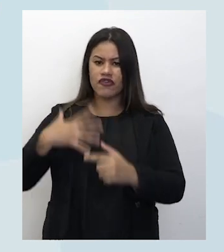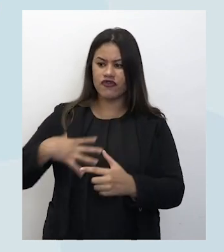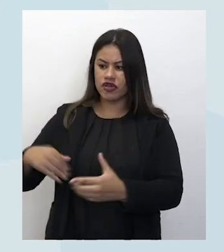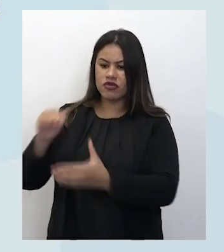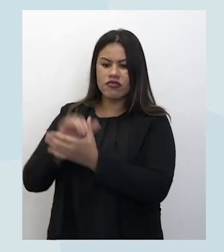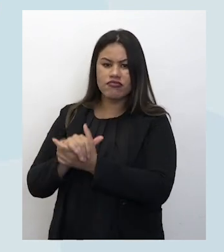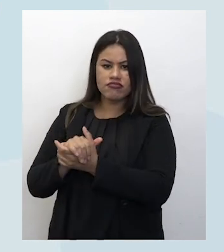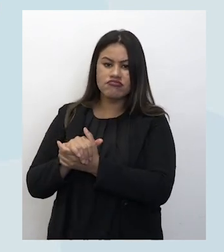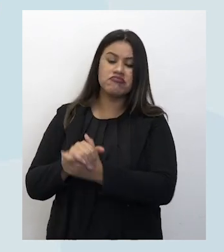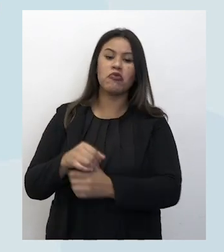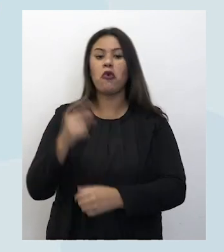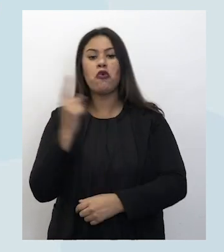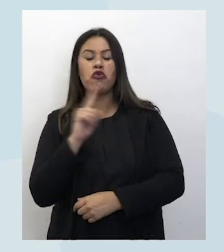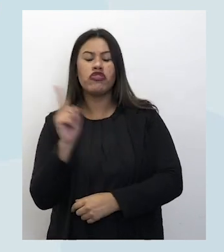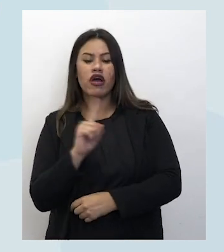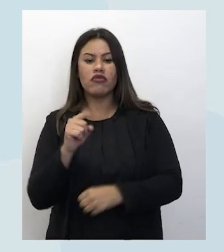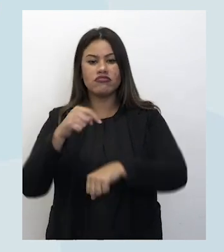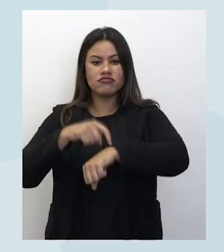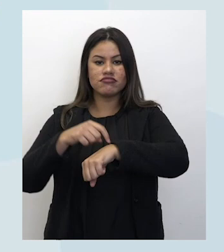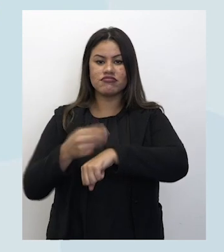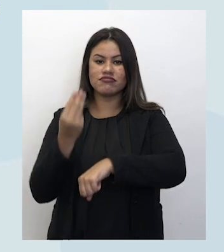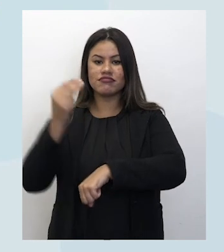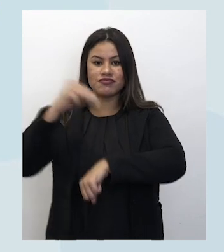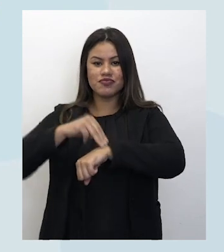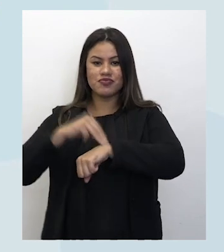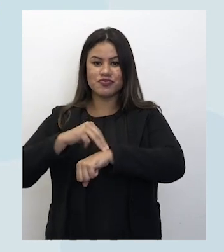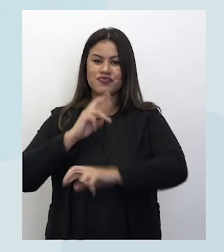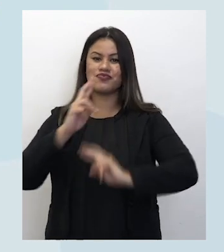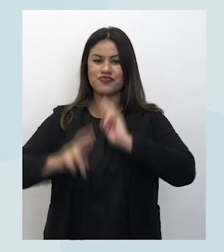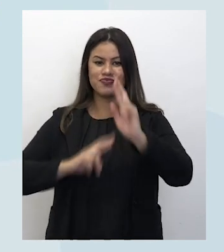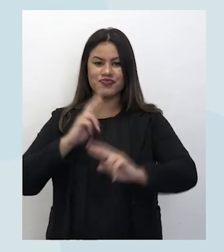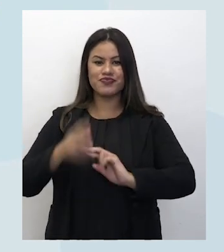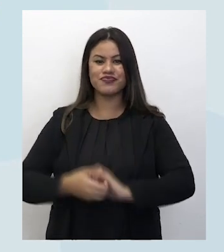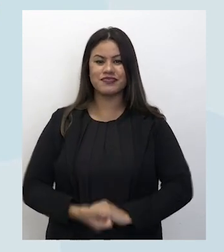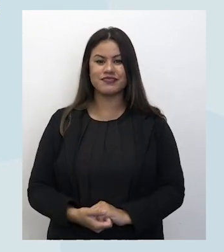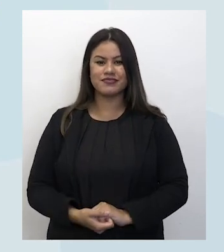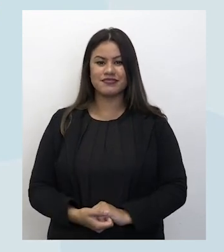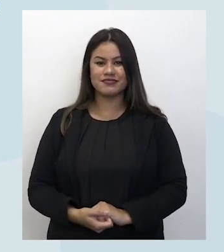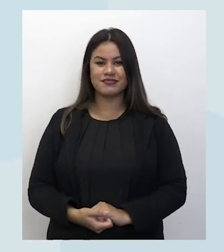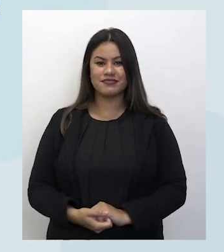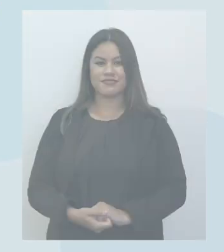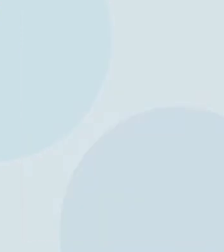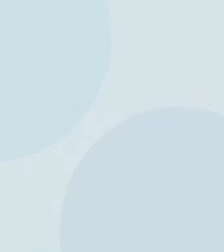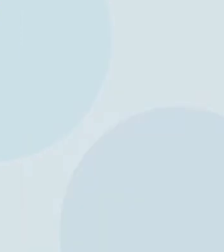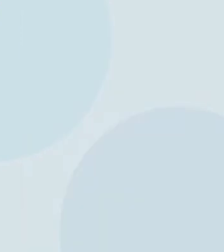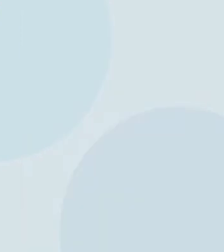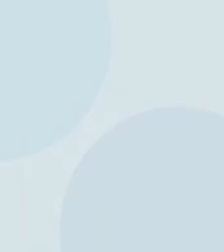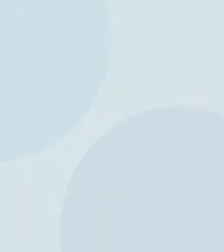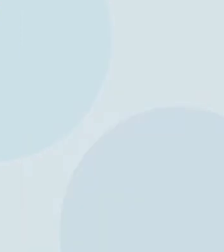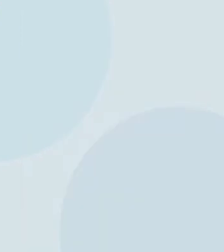ou não? 3 minutinhos aí para você tentar resolver esse dilema, tá?